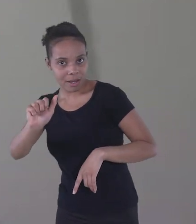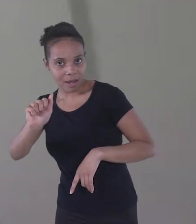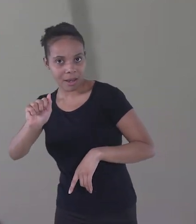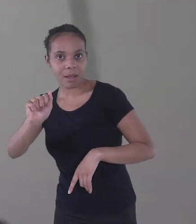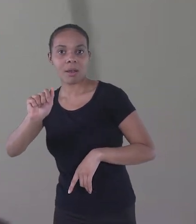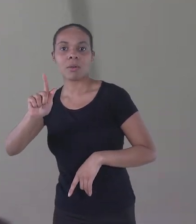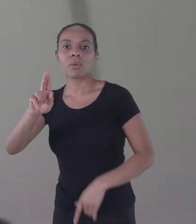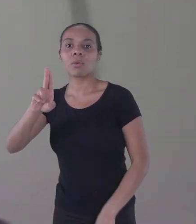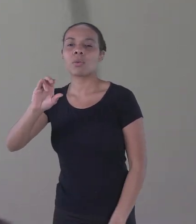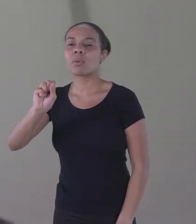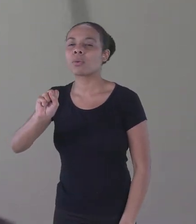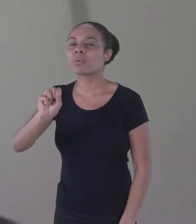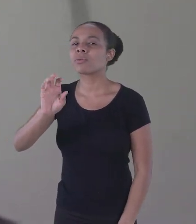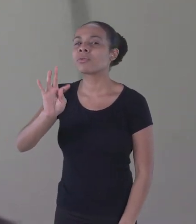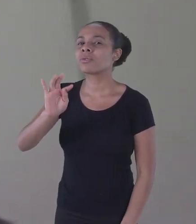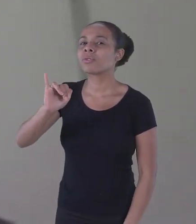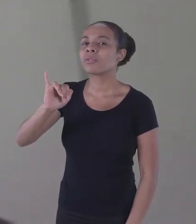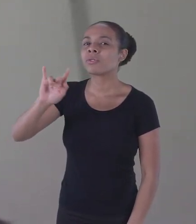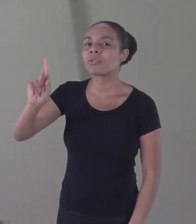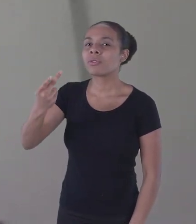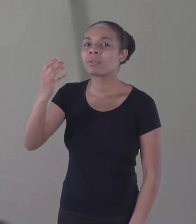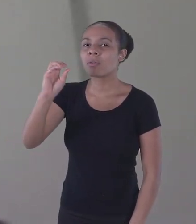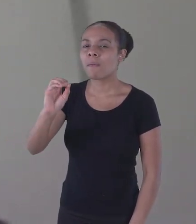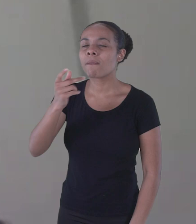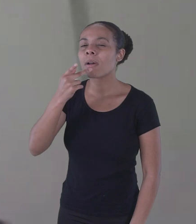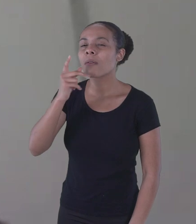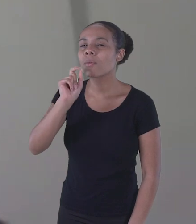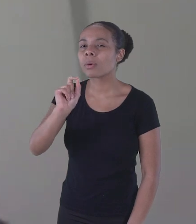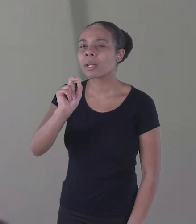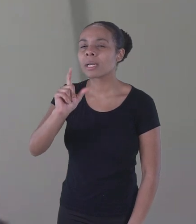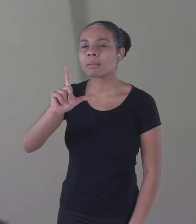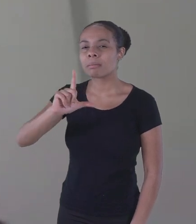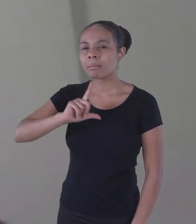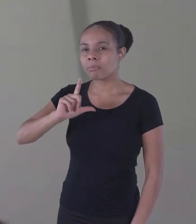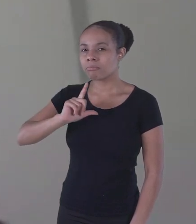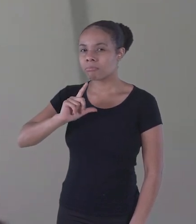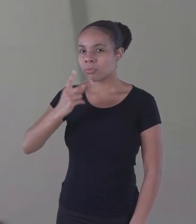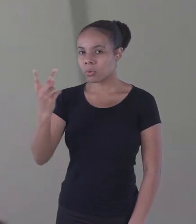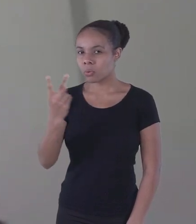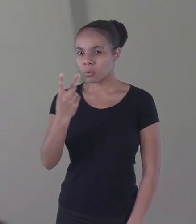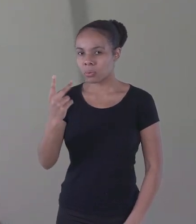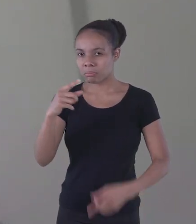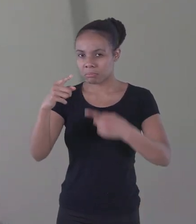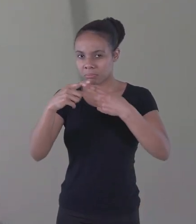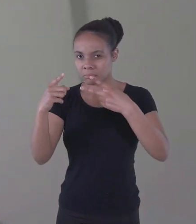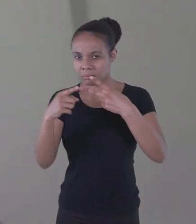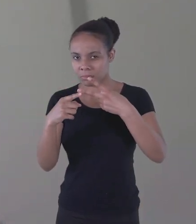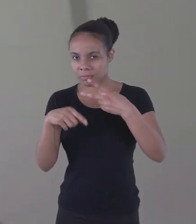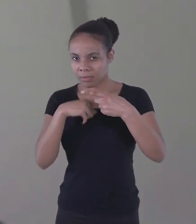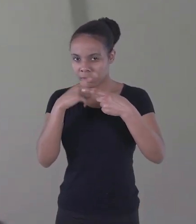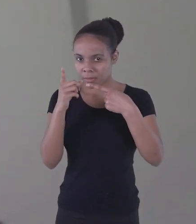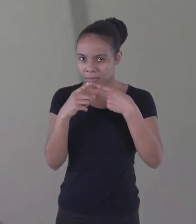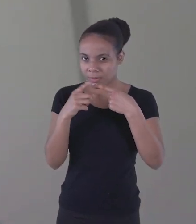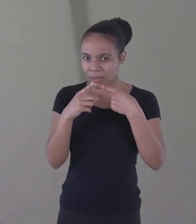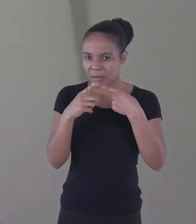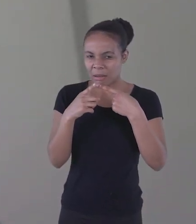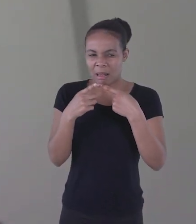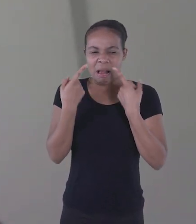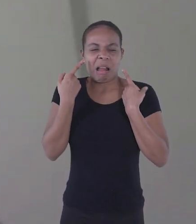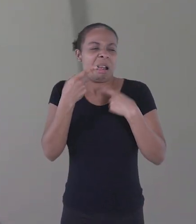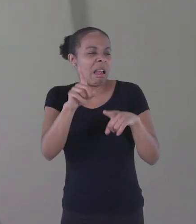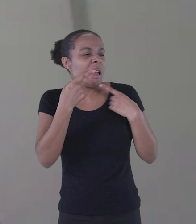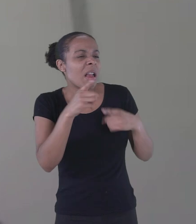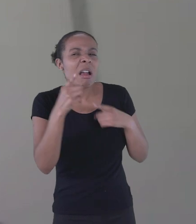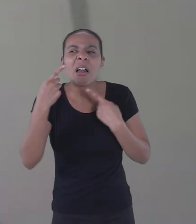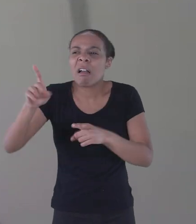justiça, ela tem duas dimensões, pela ordem. A primeira é a indignação. E eu queria